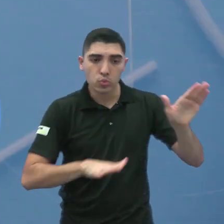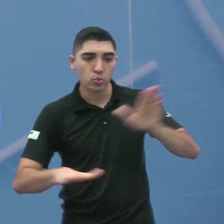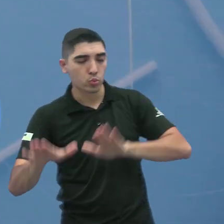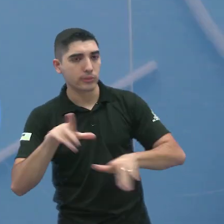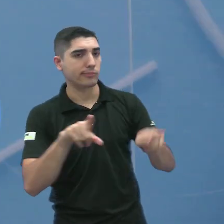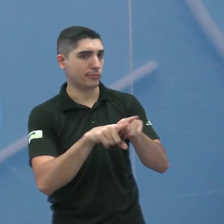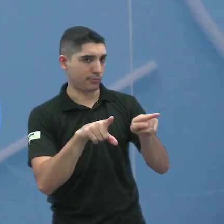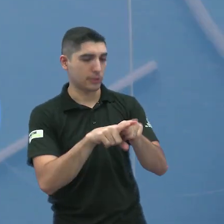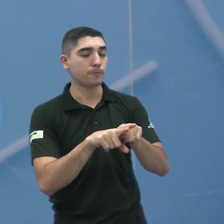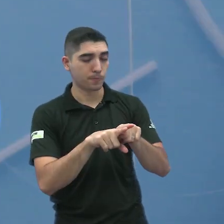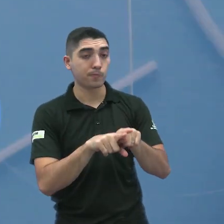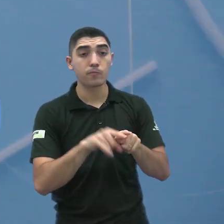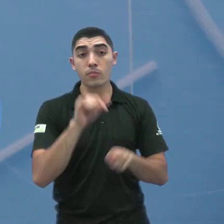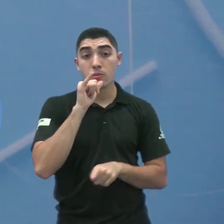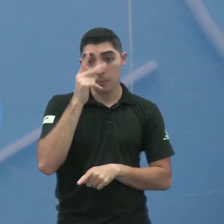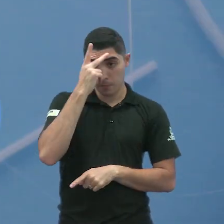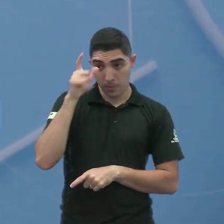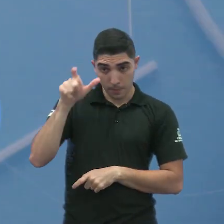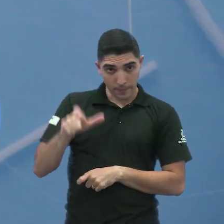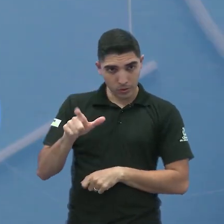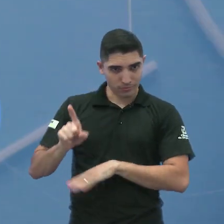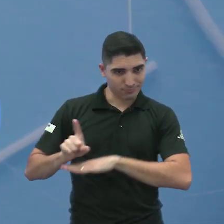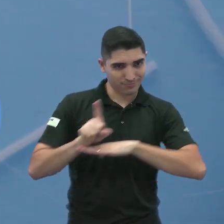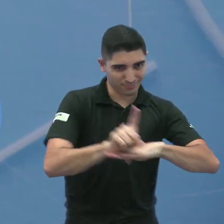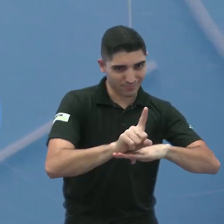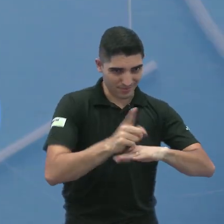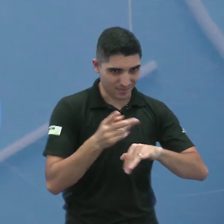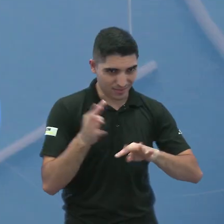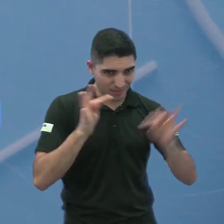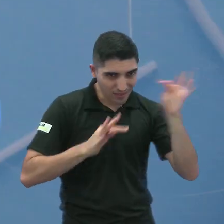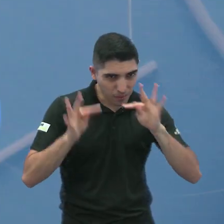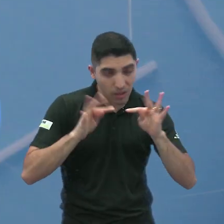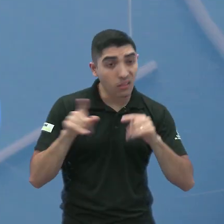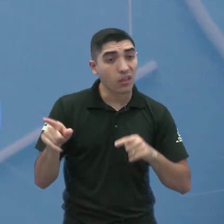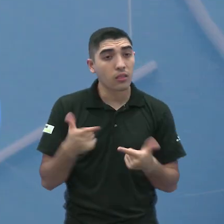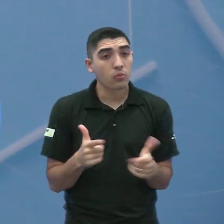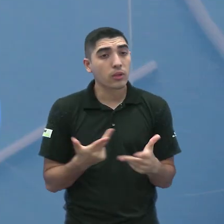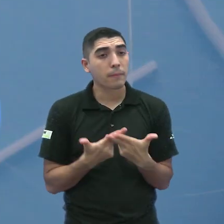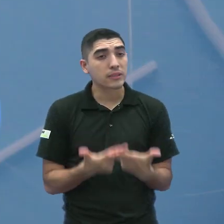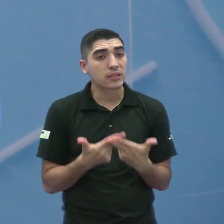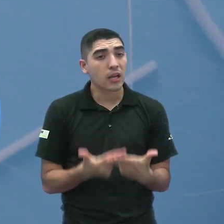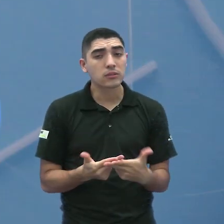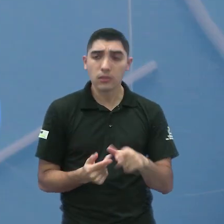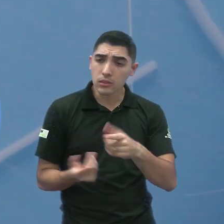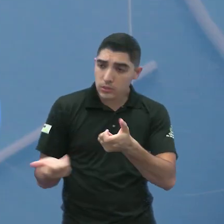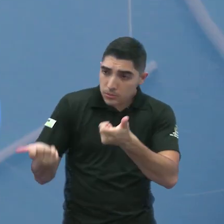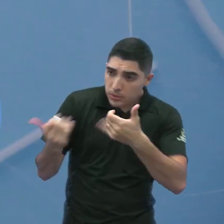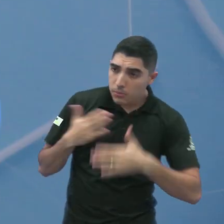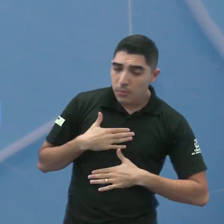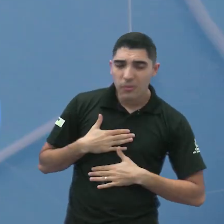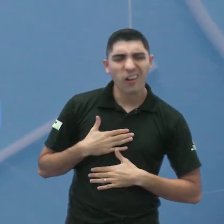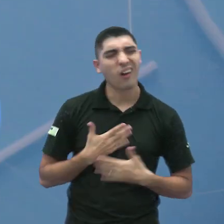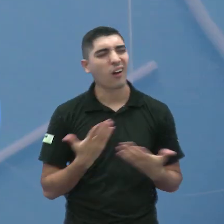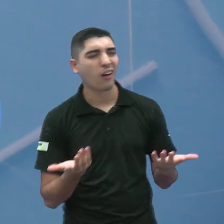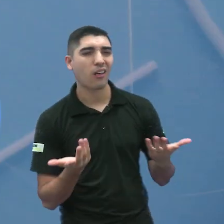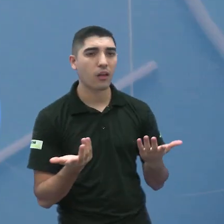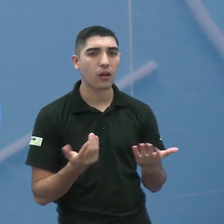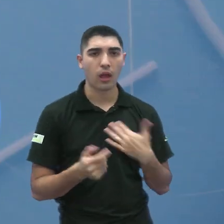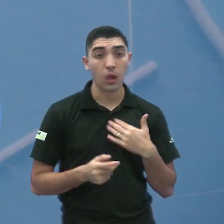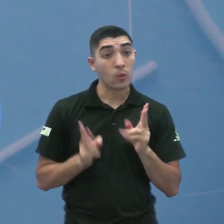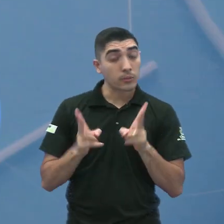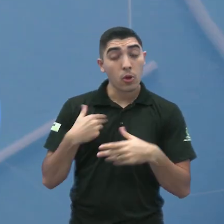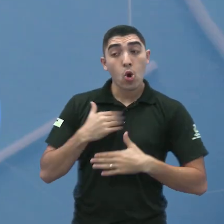Eu recebo pessoas que buscam tratamento que elas mesmas não têm paciência na consulta de falar o que está acontecendo. E eu costumo ser